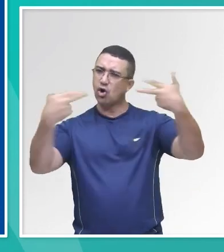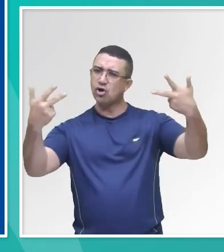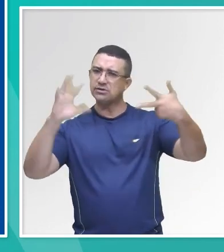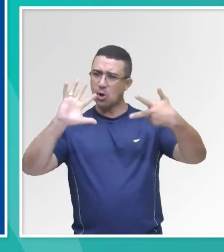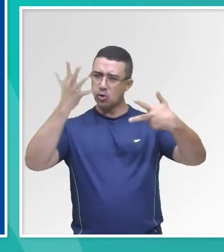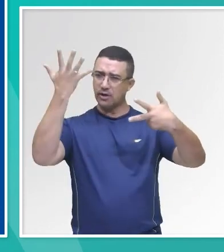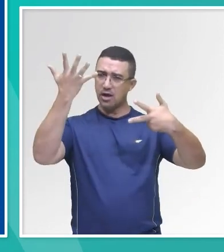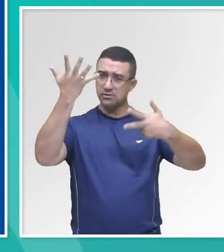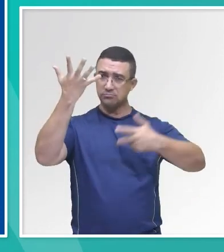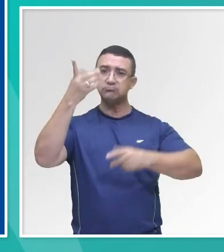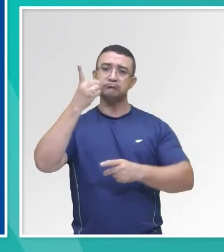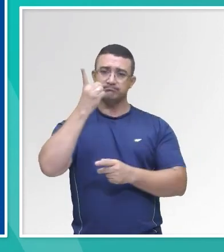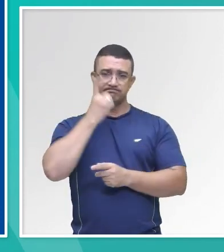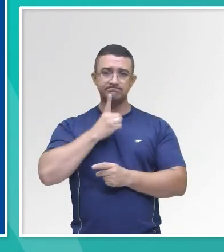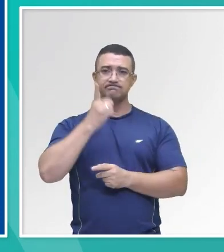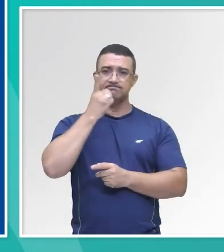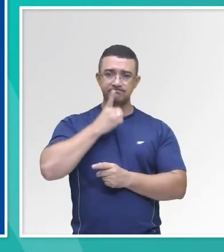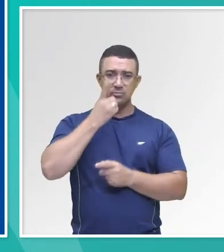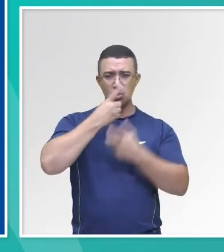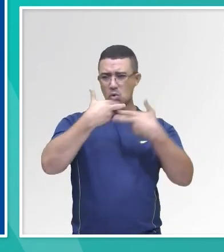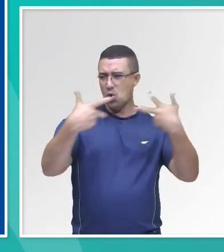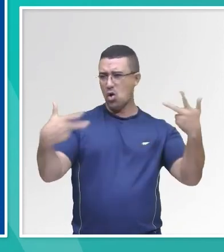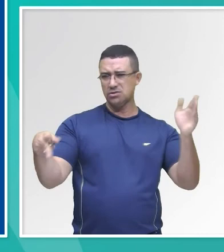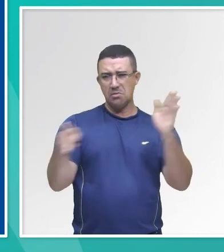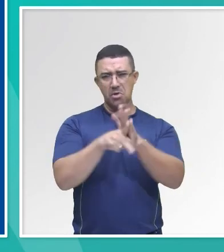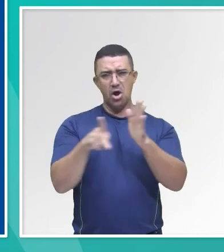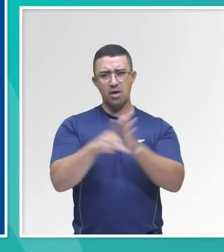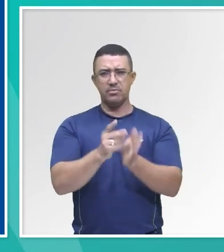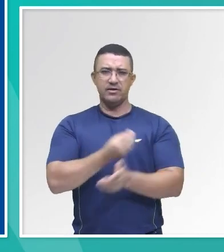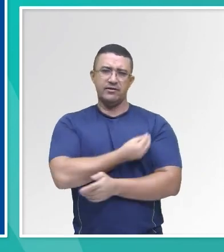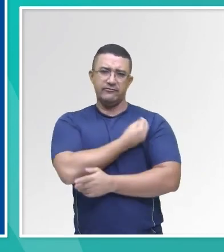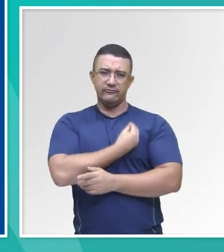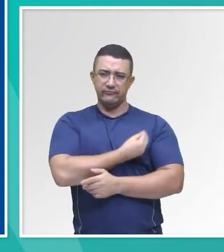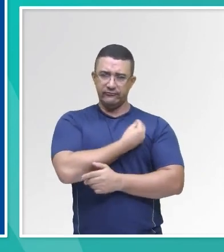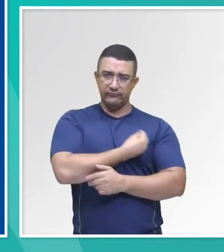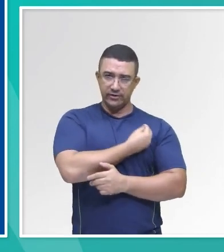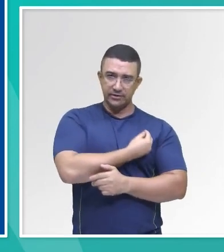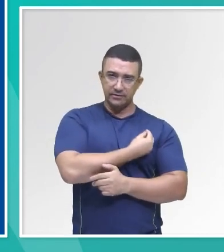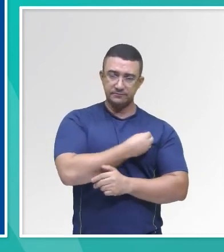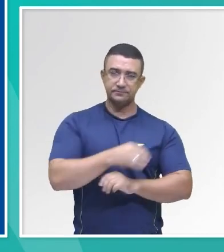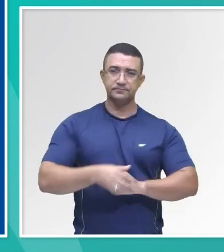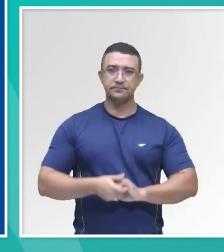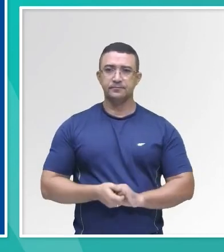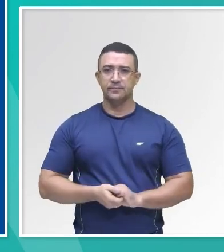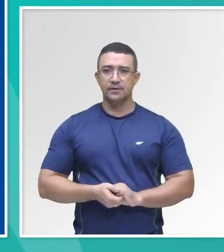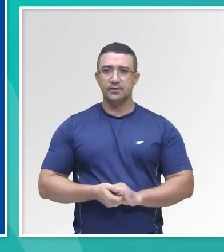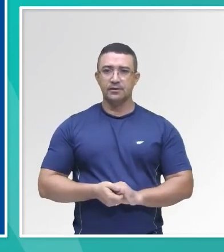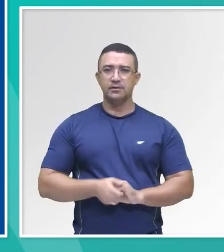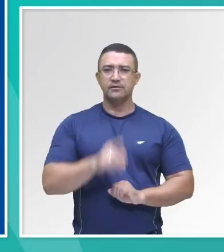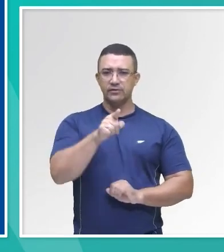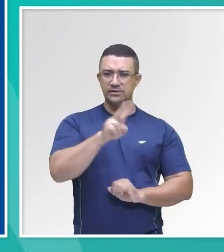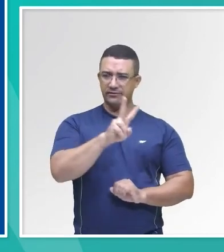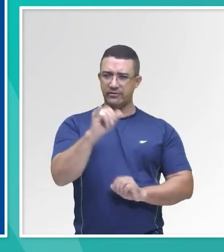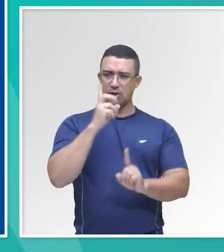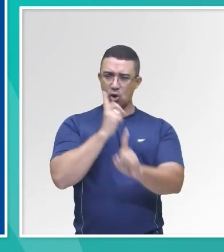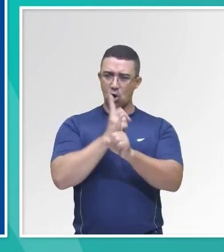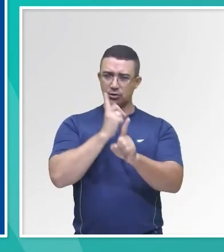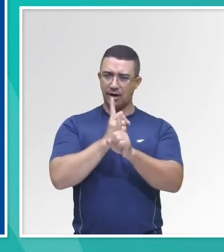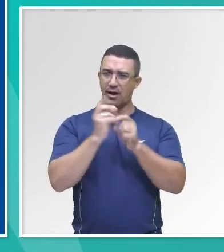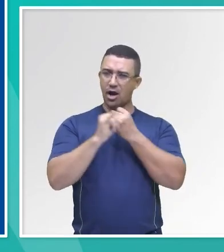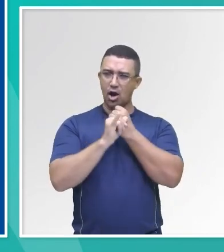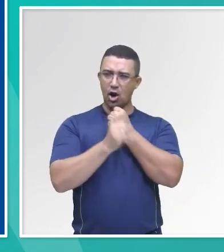corriqueiros do cotidiano. Coisas da vida, né? Coisas da vida. Você vai encontrar crônicas